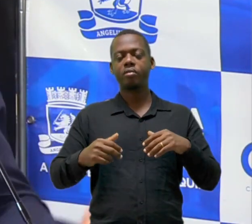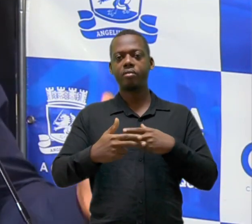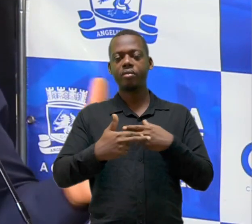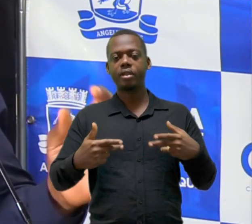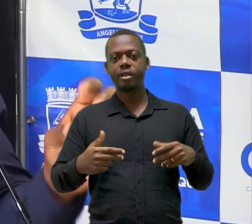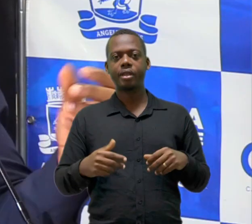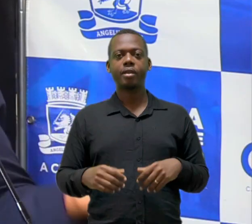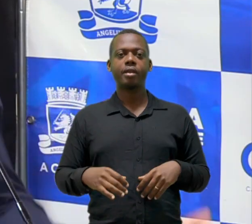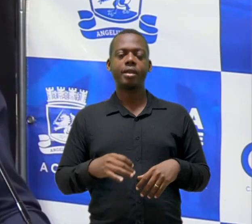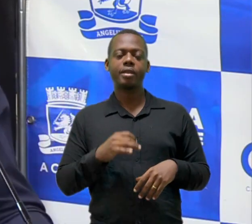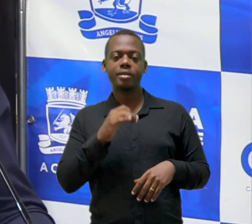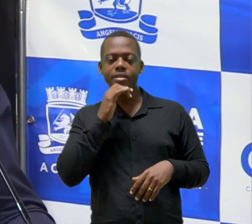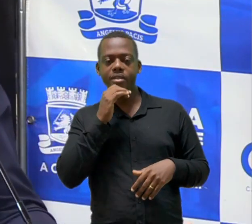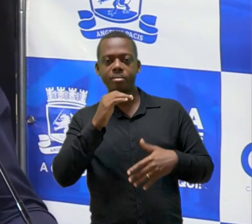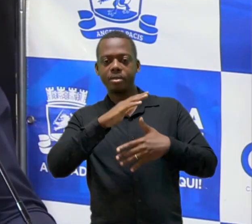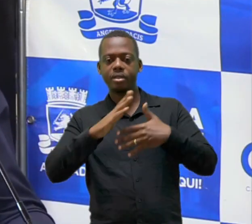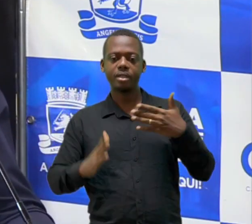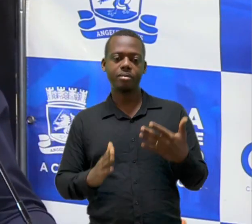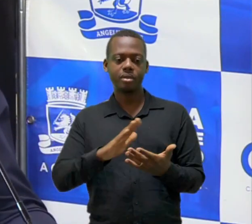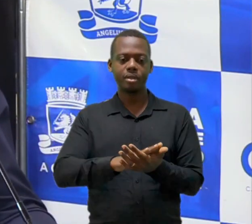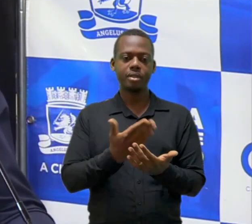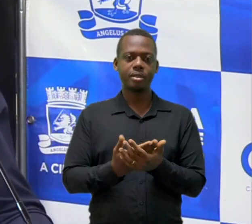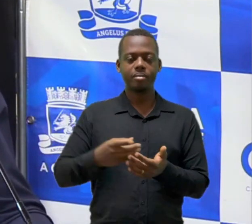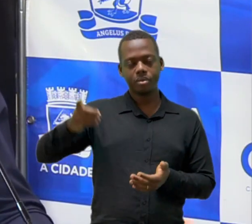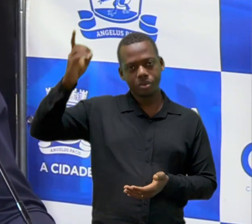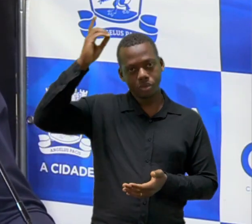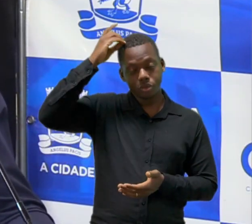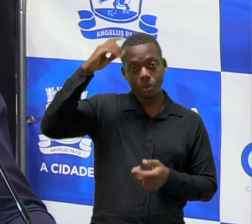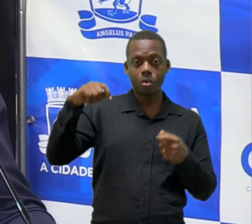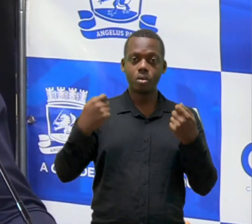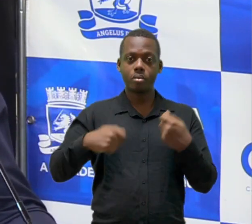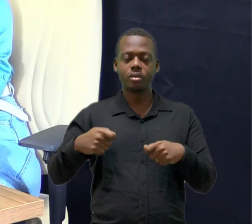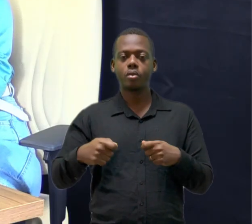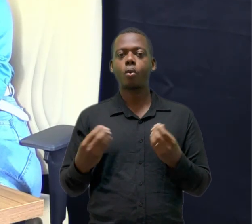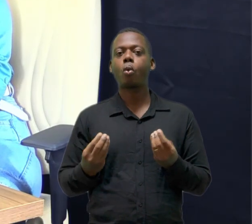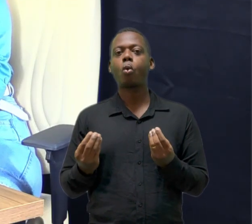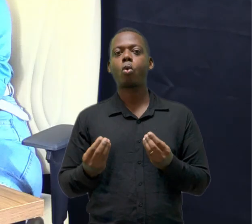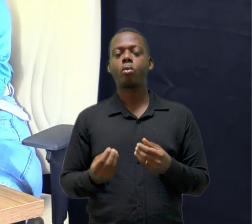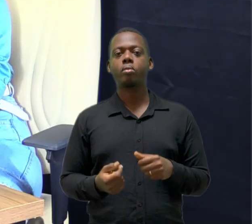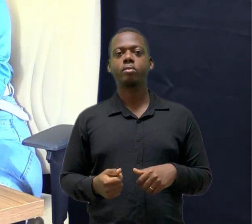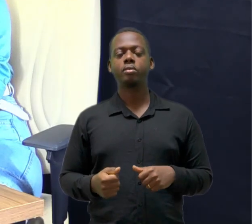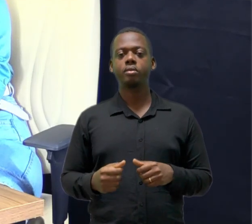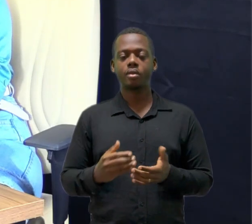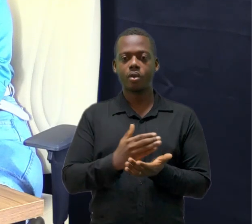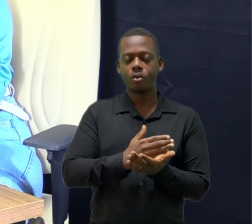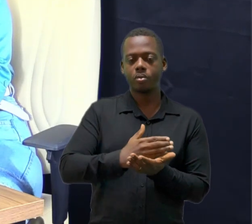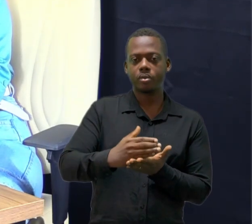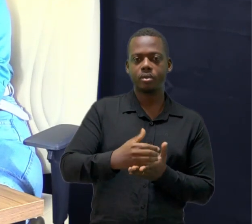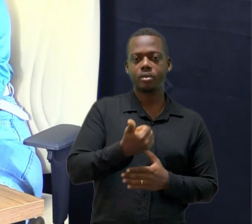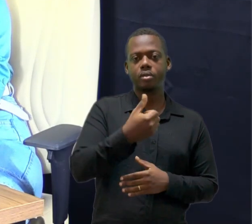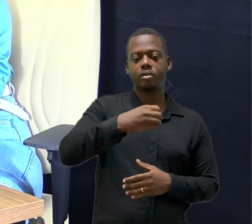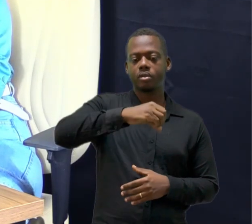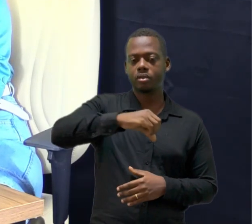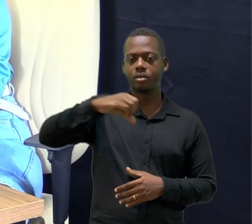Libras, ser intérprete, foi vocação, foi uma missão, uma necessidade? Como é que surgiu? Primeiramente, eu iniciei em